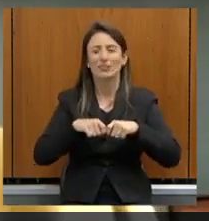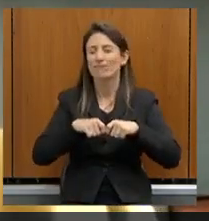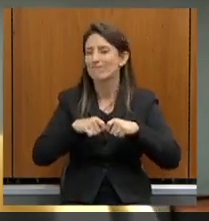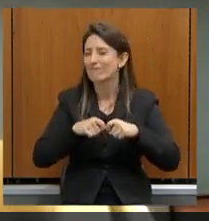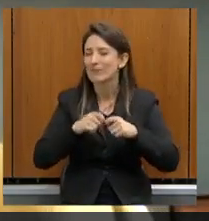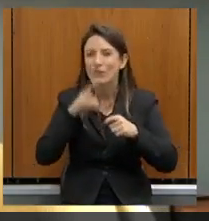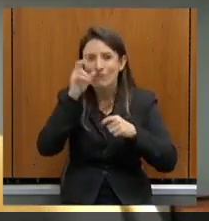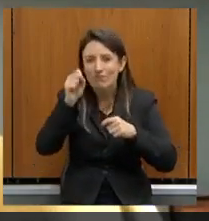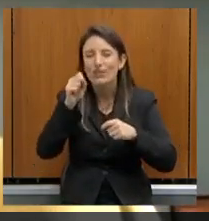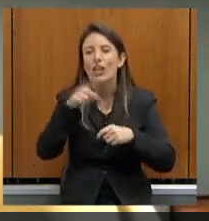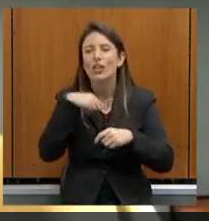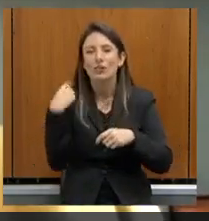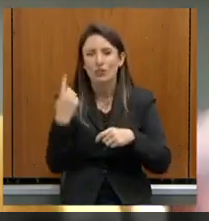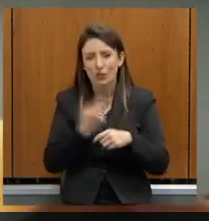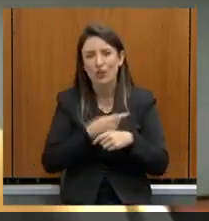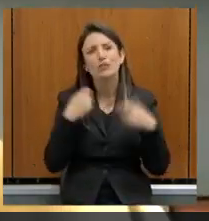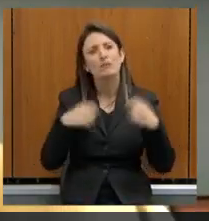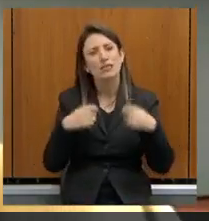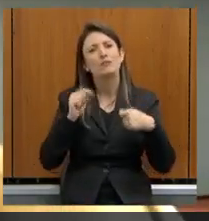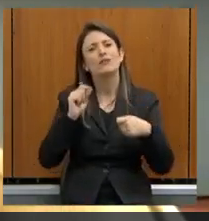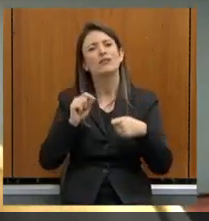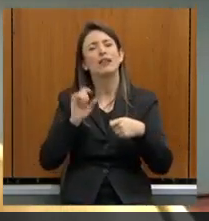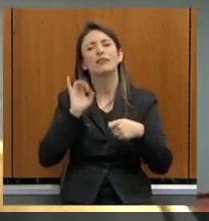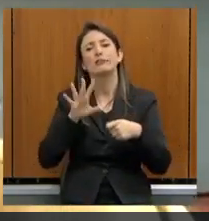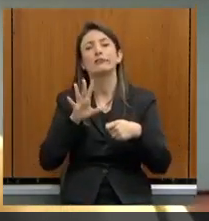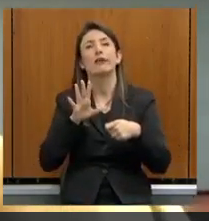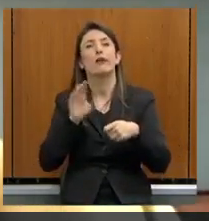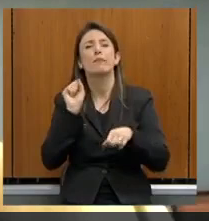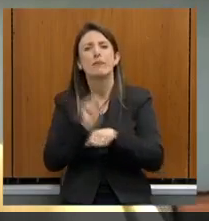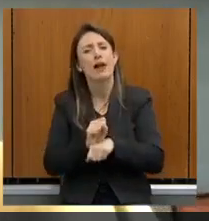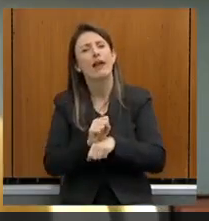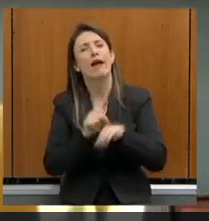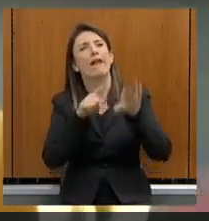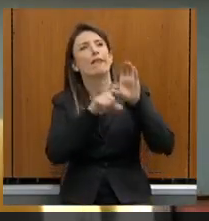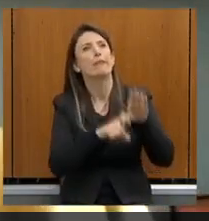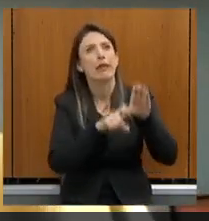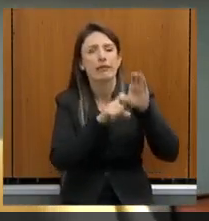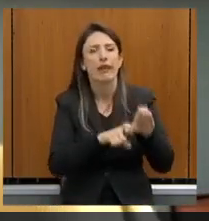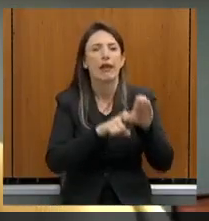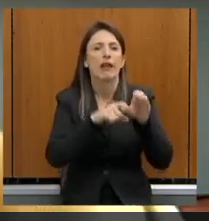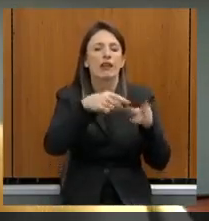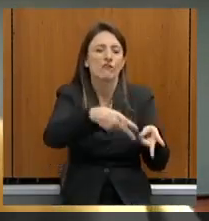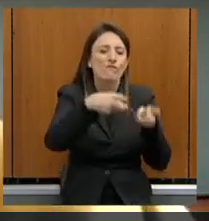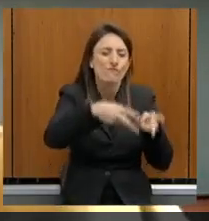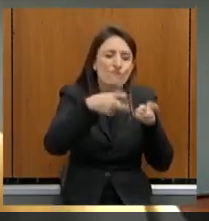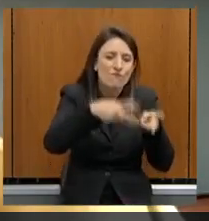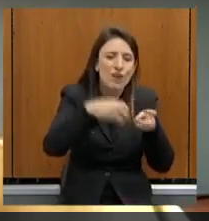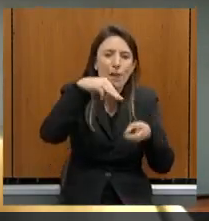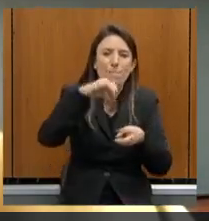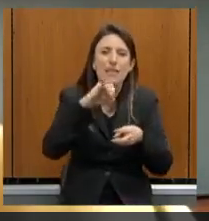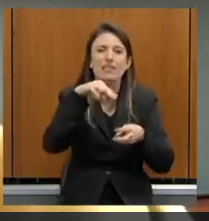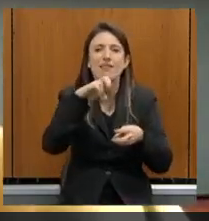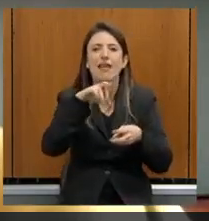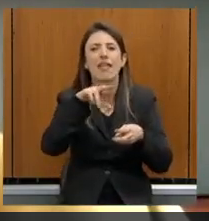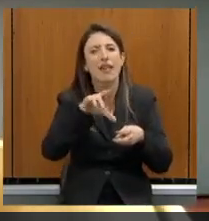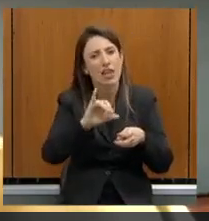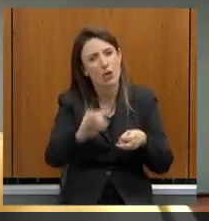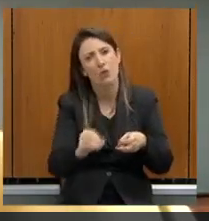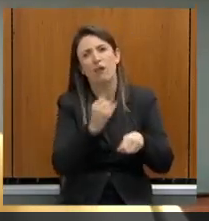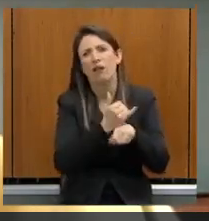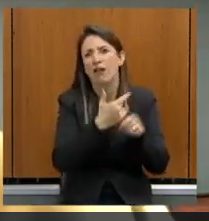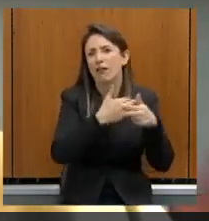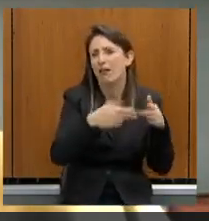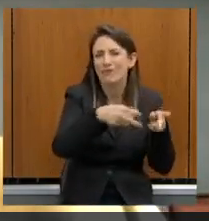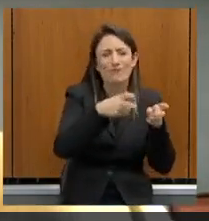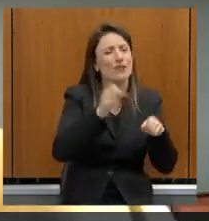nós precisamos sair dessa economia tão dependente do minério e essas economias criativas precisam ter valorizadas, precisam ter orçamento,